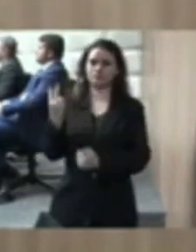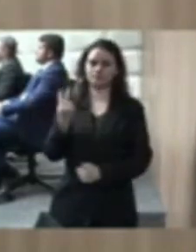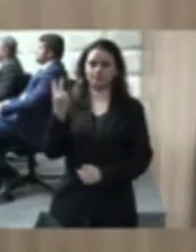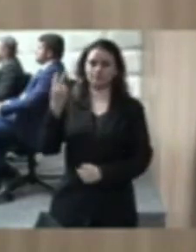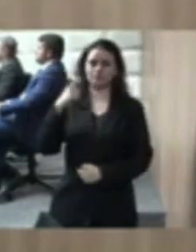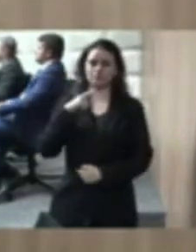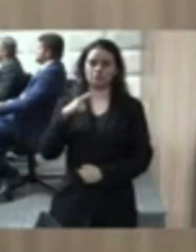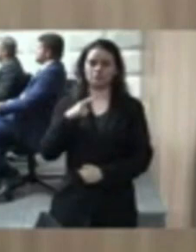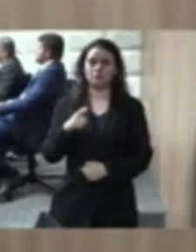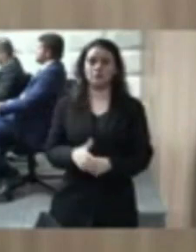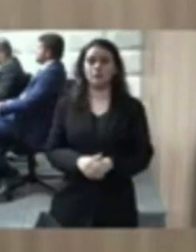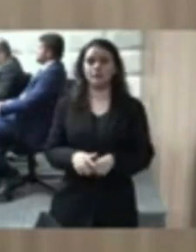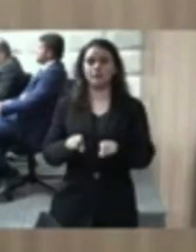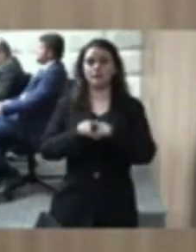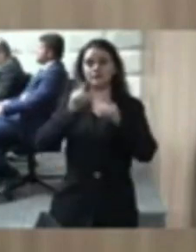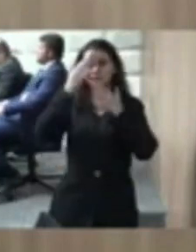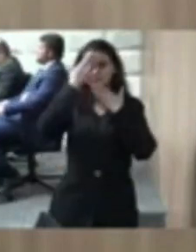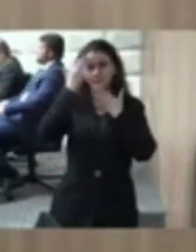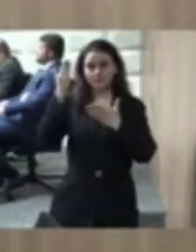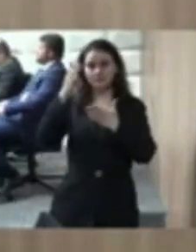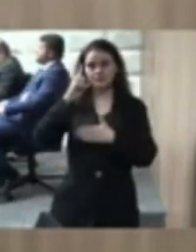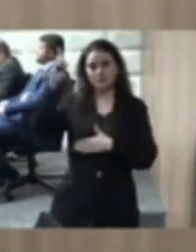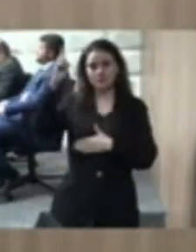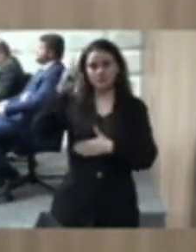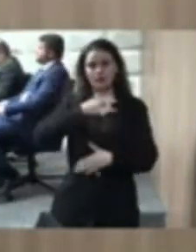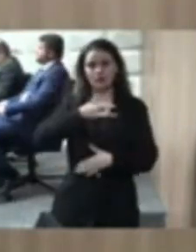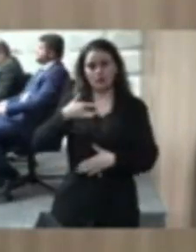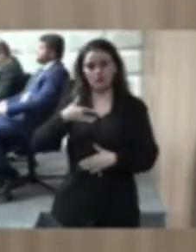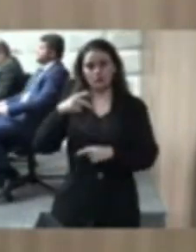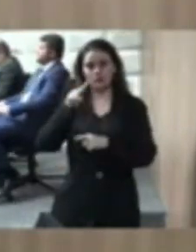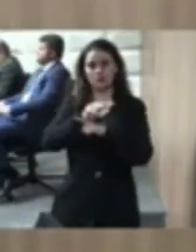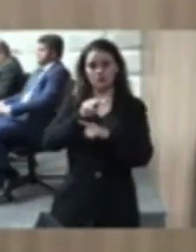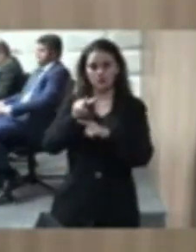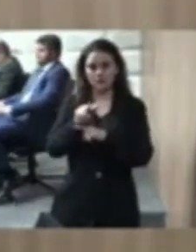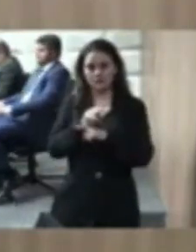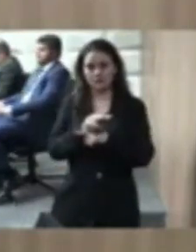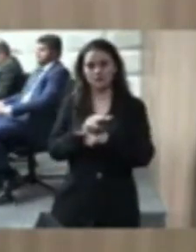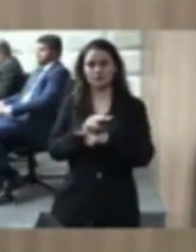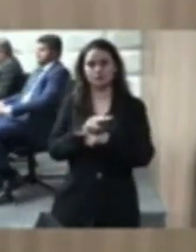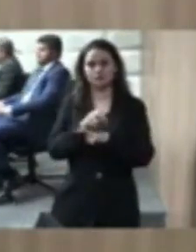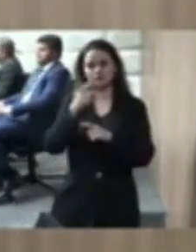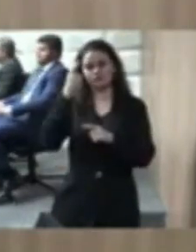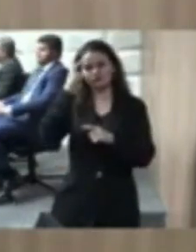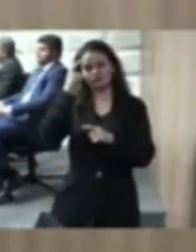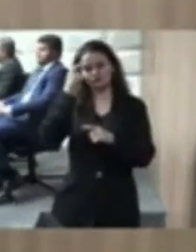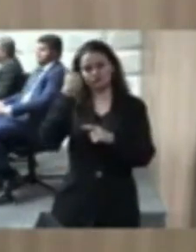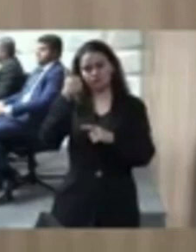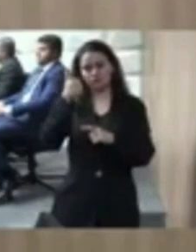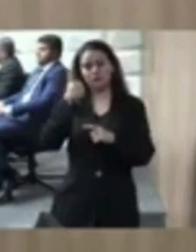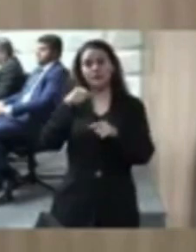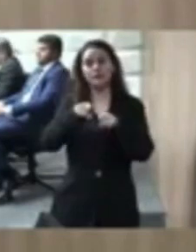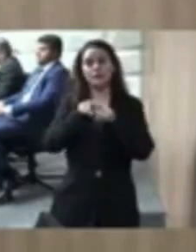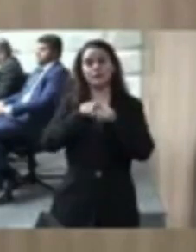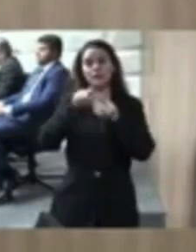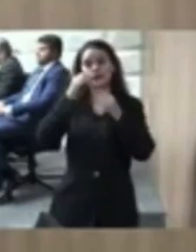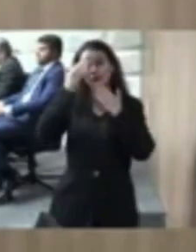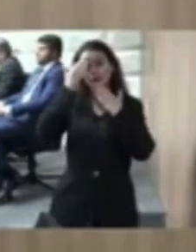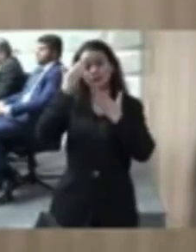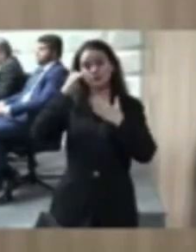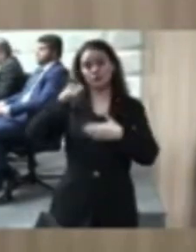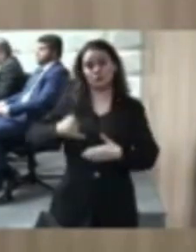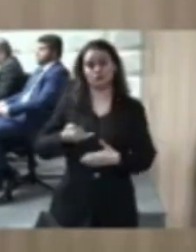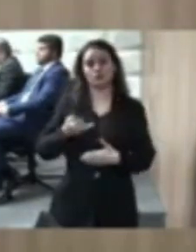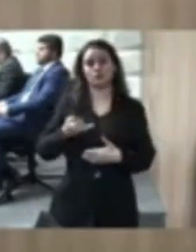trajetória. Agradeço a Deus pela saúde, proteção e serenidade. Agradeço, acima de tudo, pela oportunidade